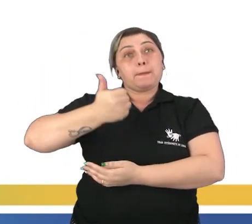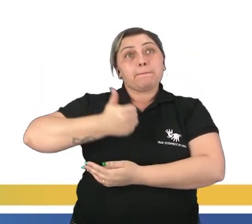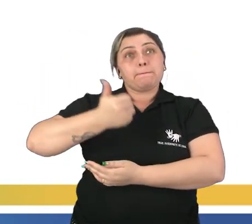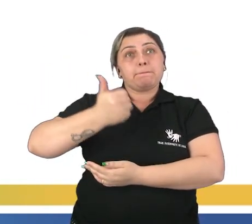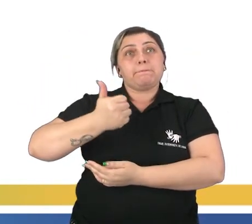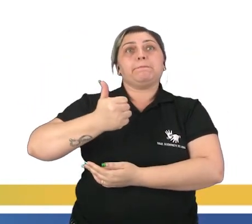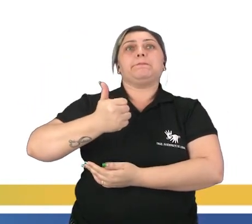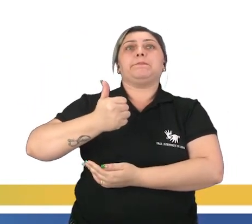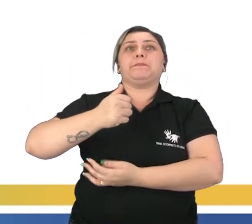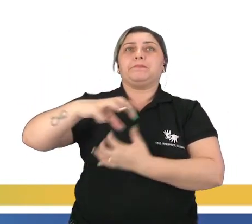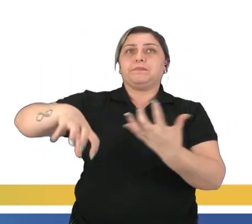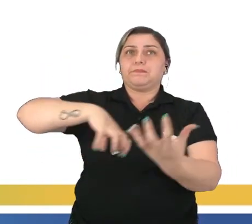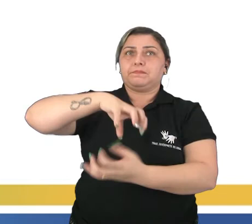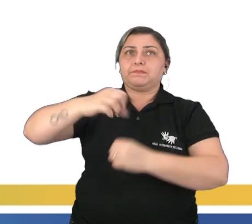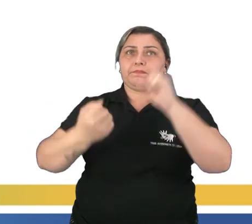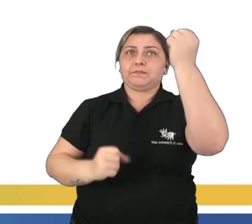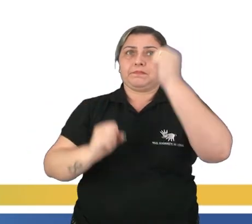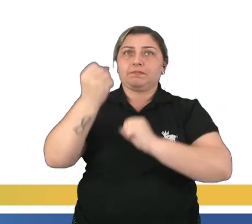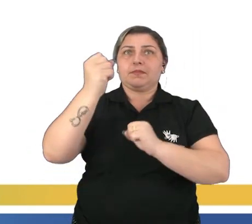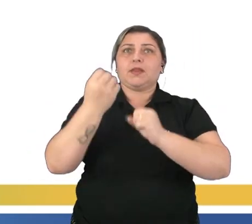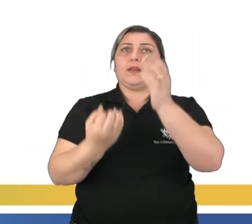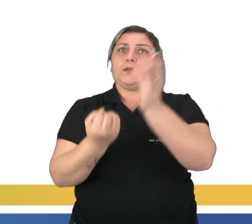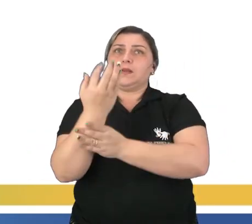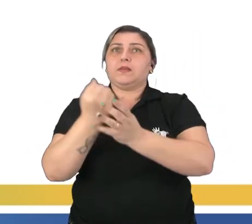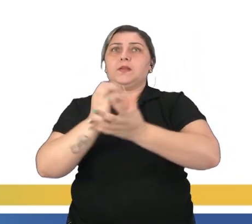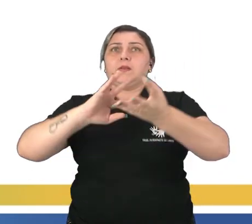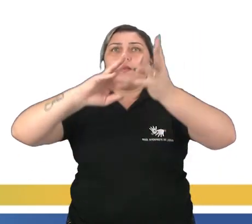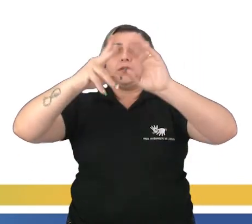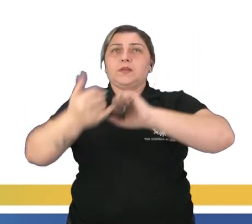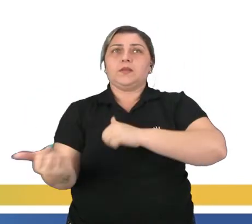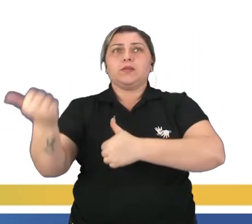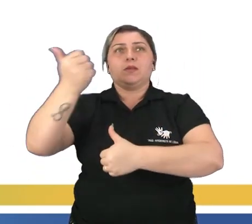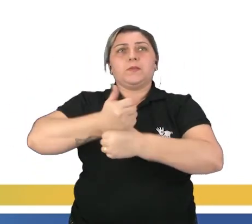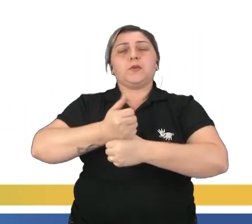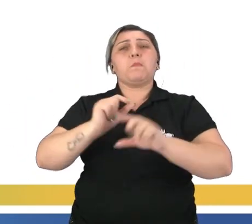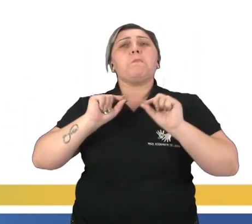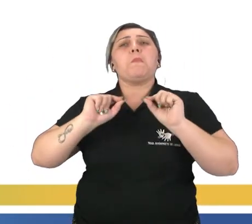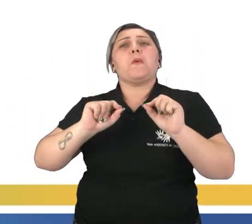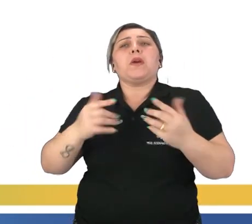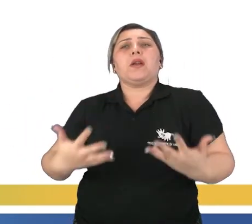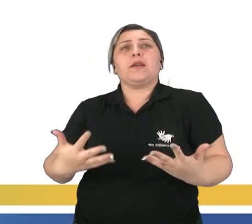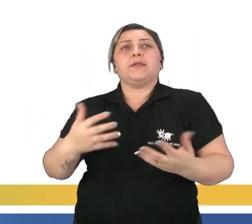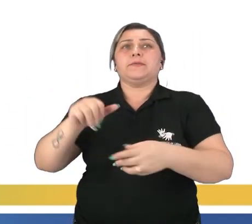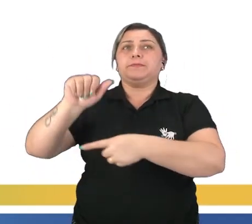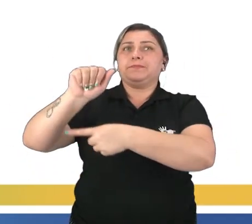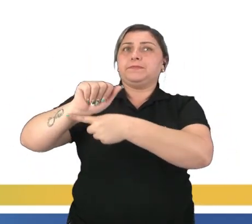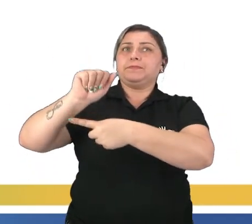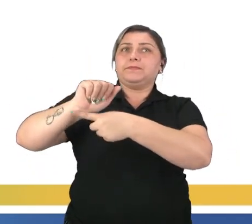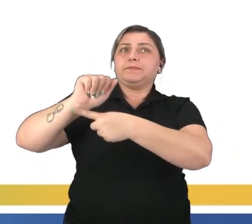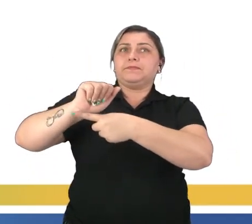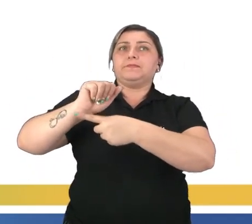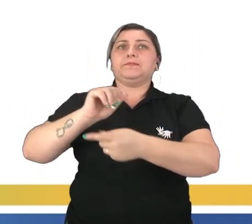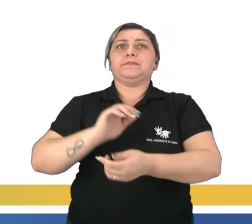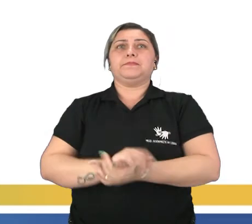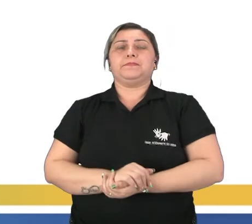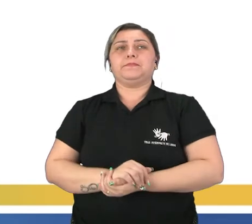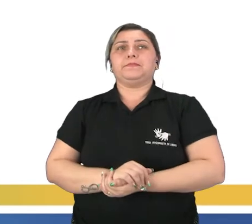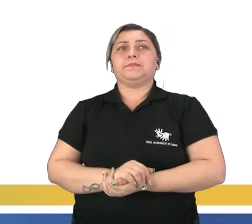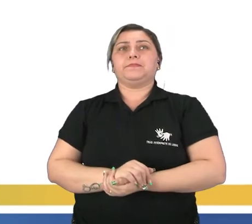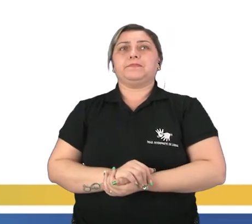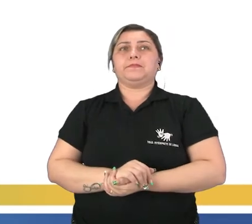sistema de produção. No caso da primeira Revolução Industrial, o modo de produção artesanal foi substituído